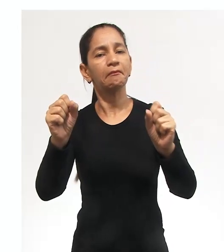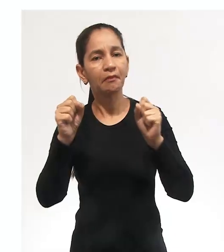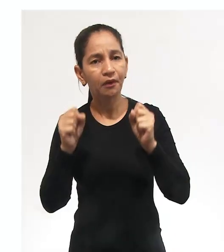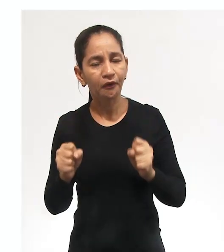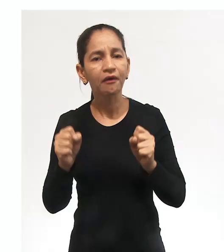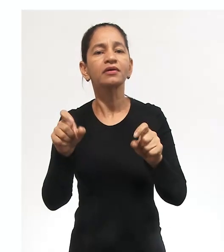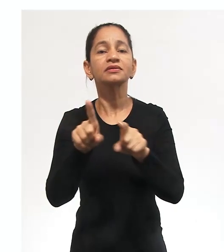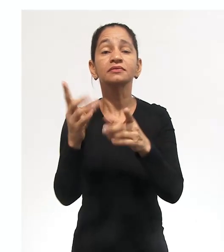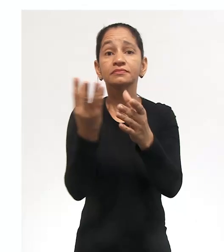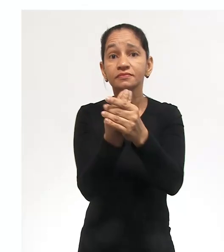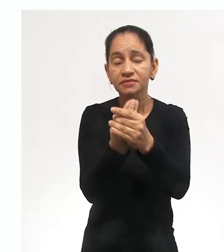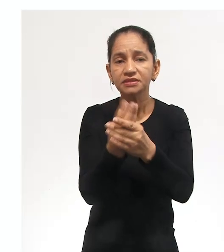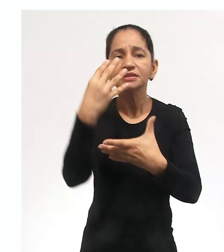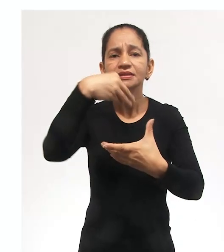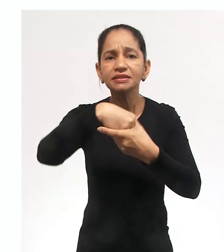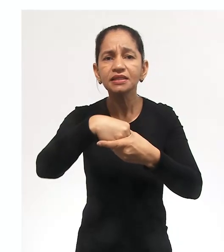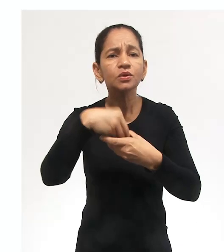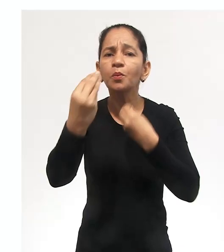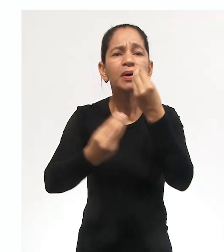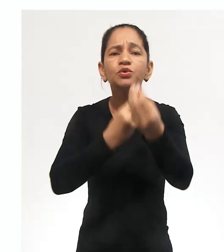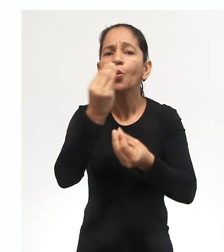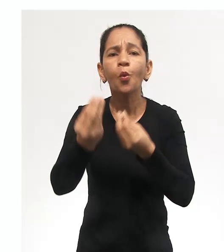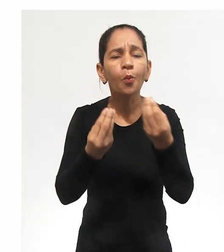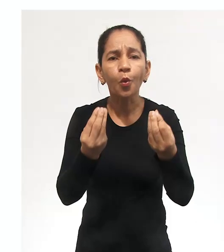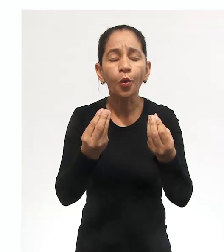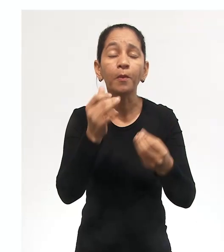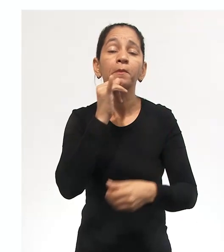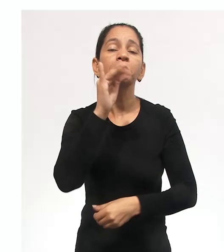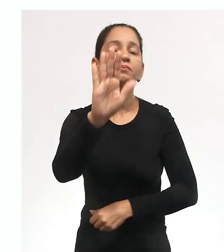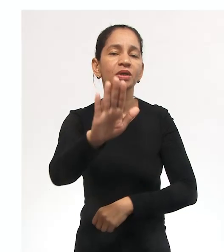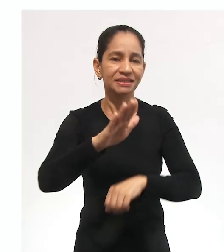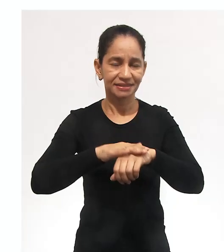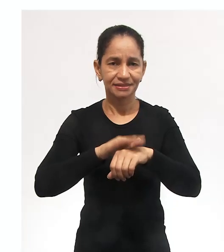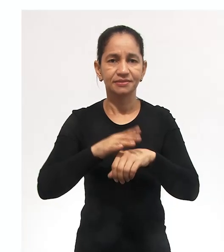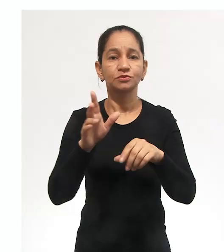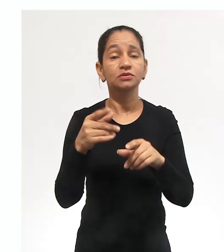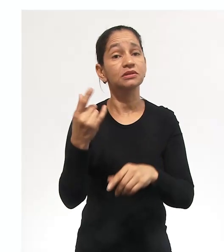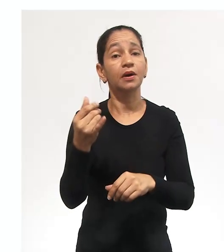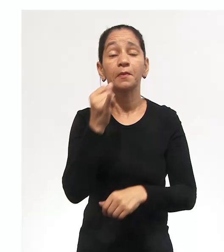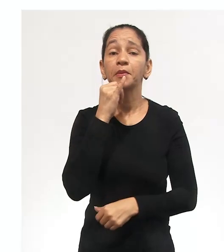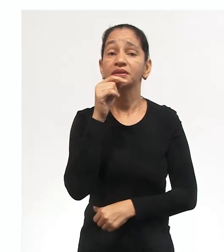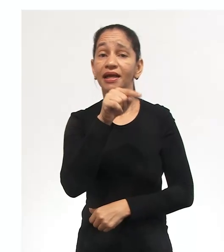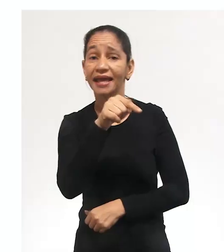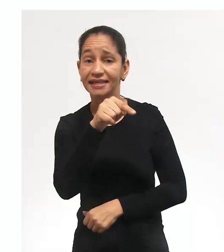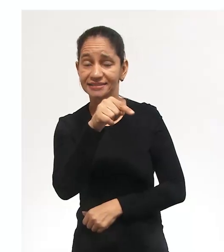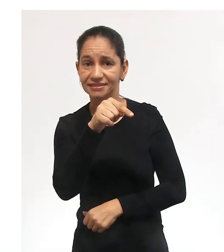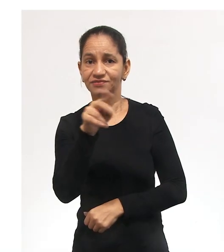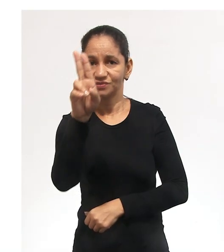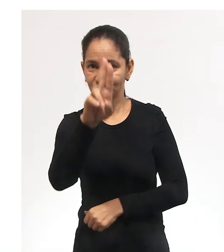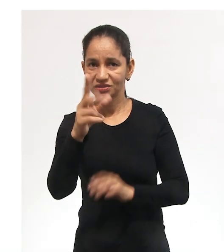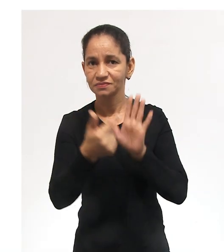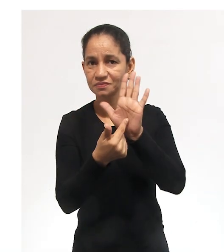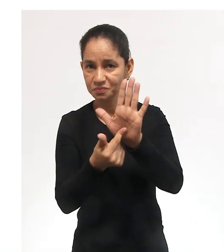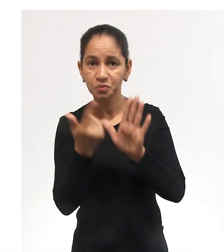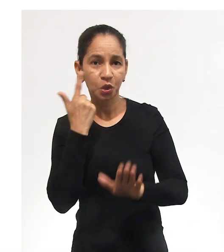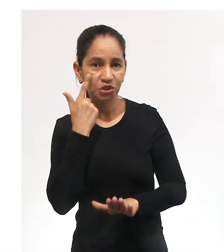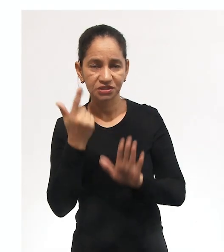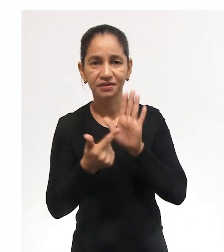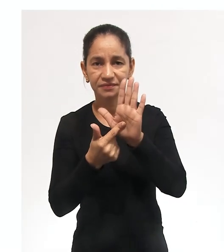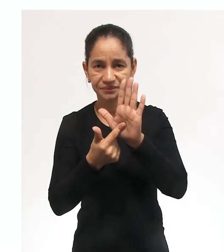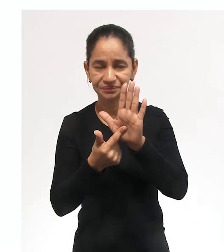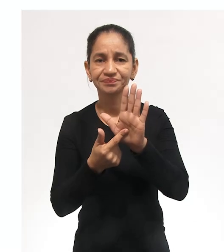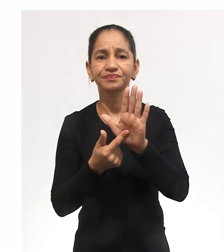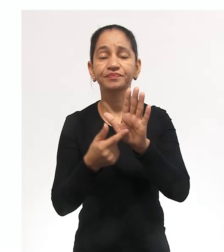né, com funções típicas do próprio judiciário. Né? Então, nesse caso aqui, por exemplo, ó, eu trouxe para vocês o seguinte, ó, né,